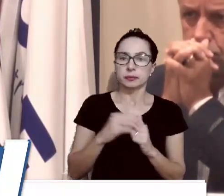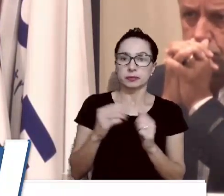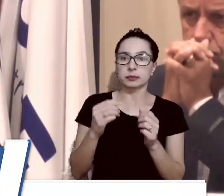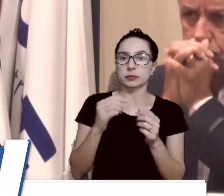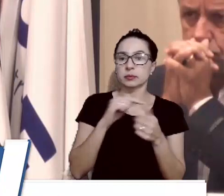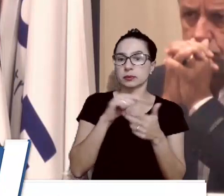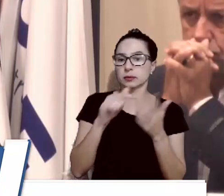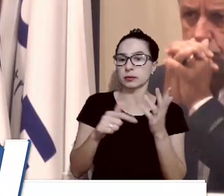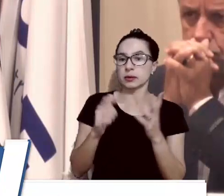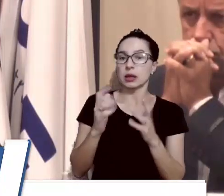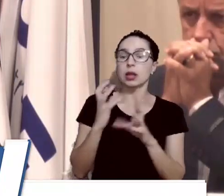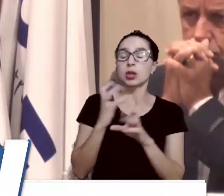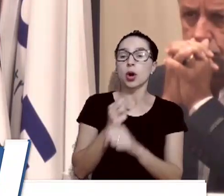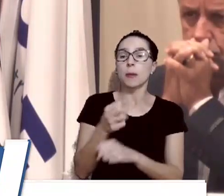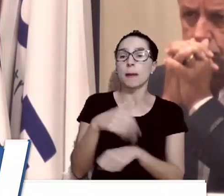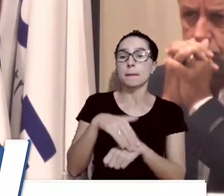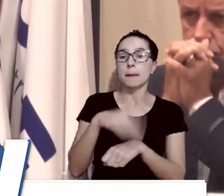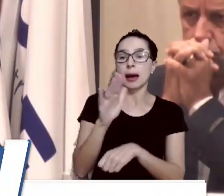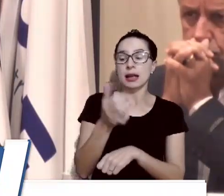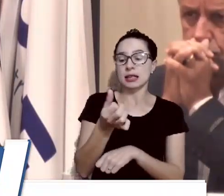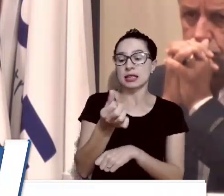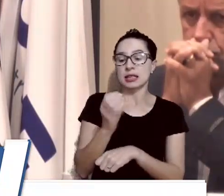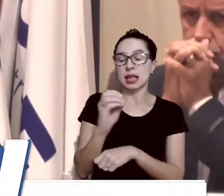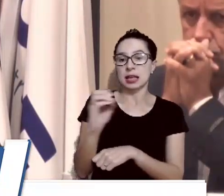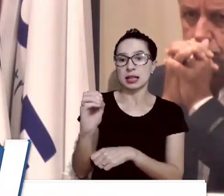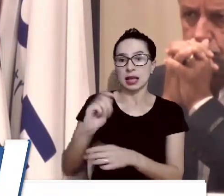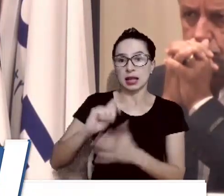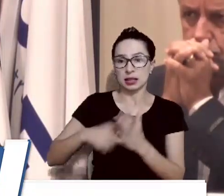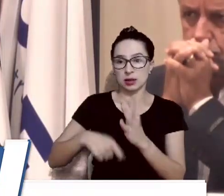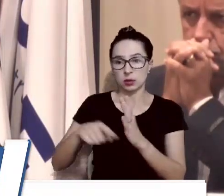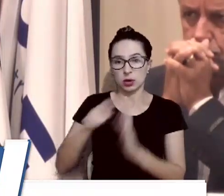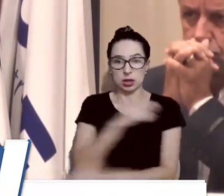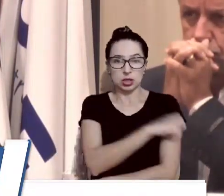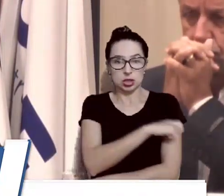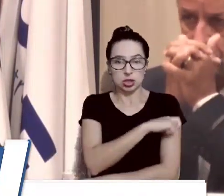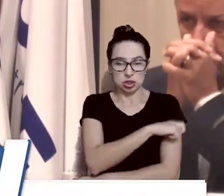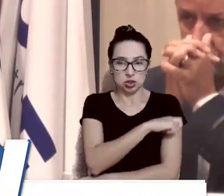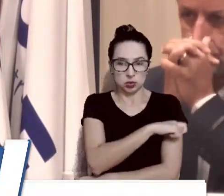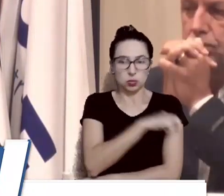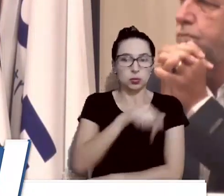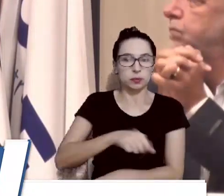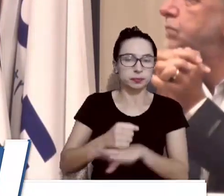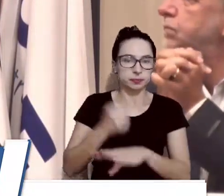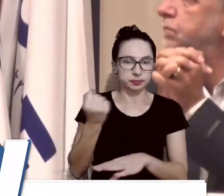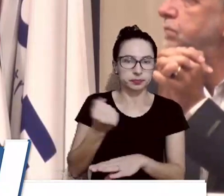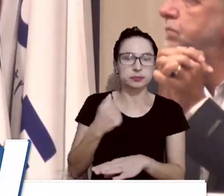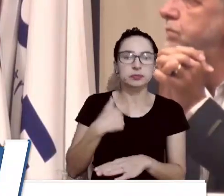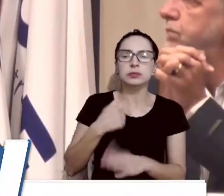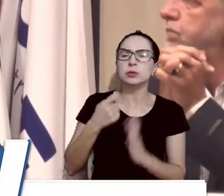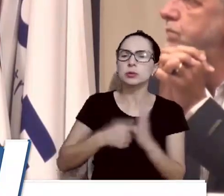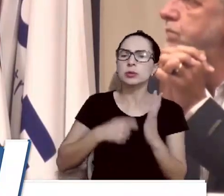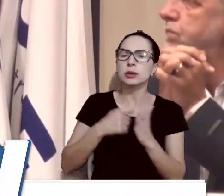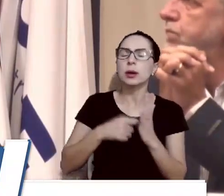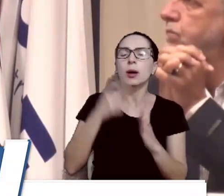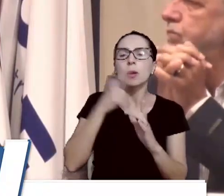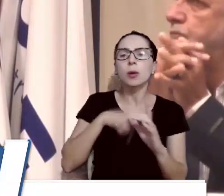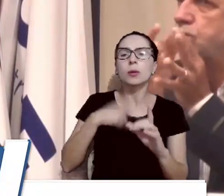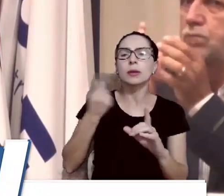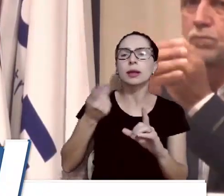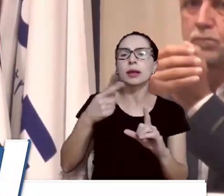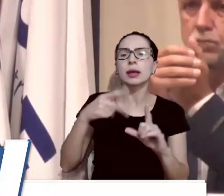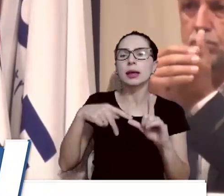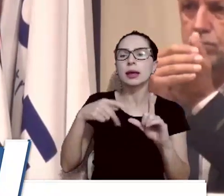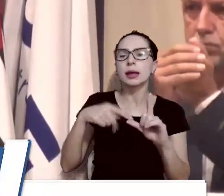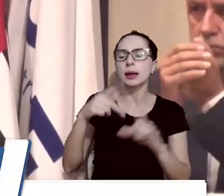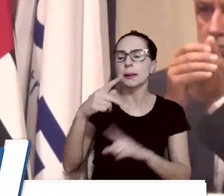600 assinaturas de estudantes da cidade de Franca, no abaixo-assinado que a gente fez, em defesa do passe livre estudantil aqui na nossa cidade,